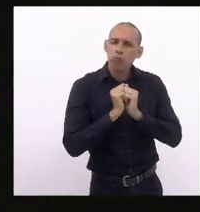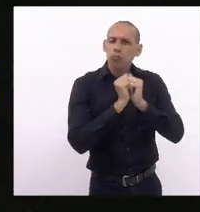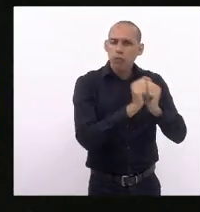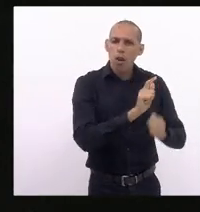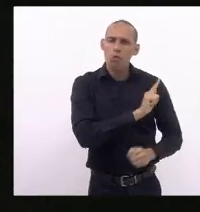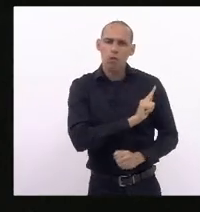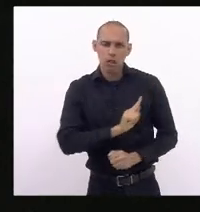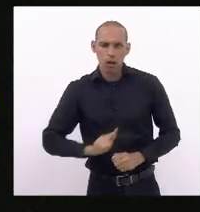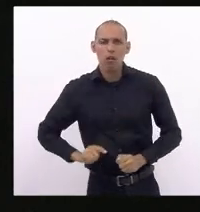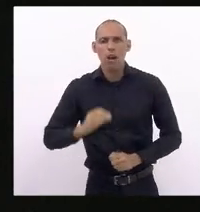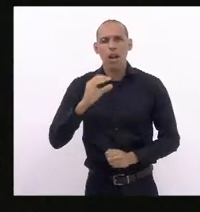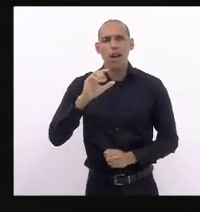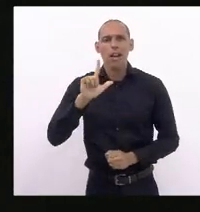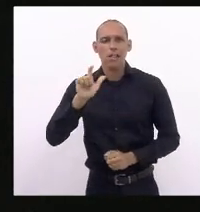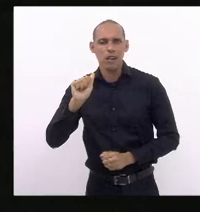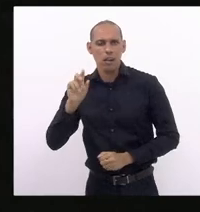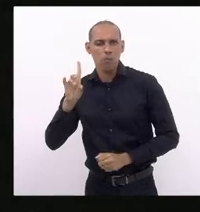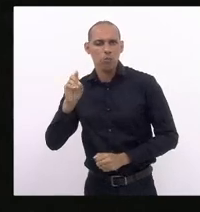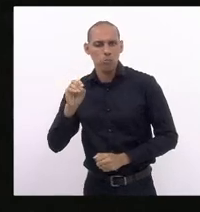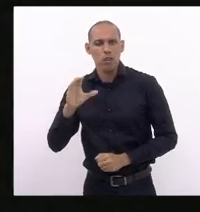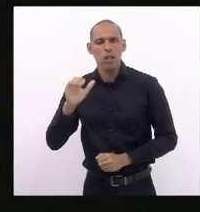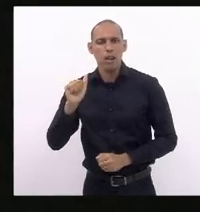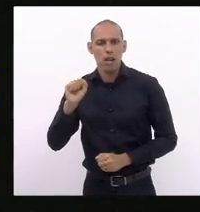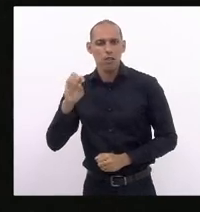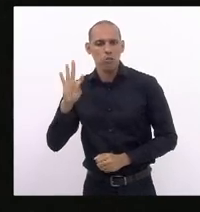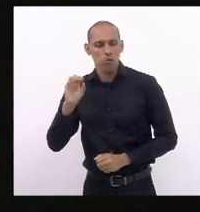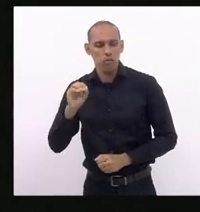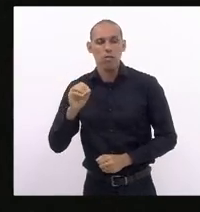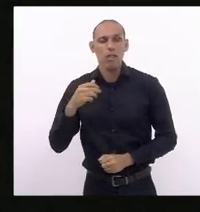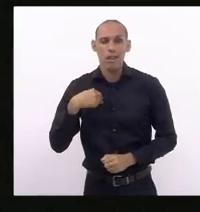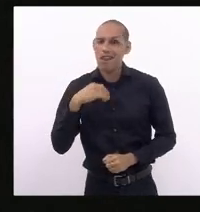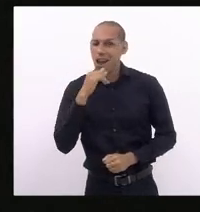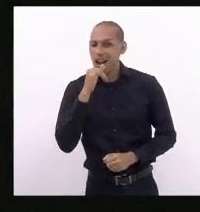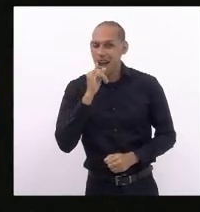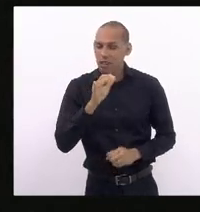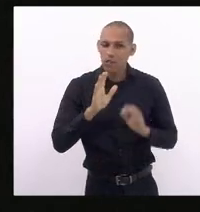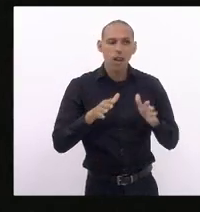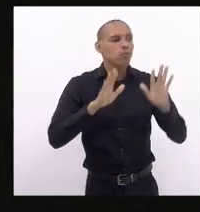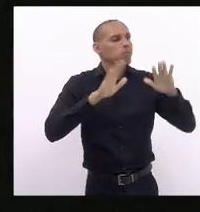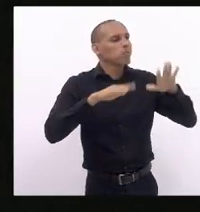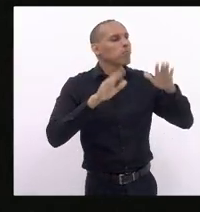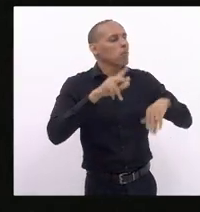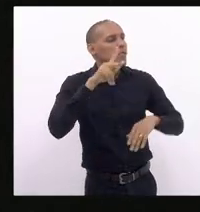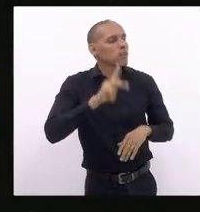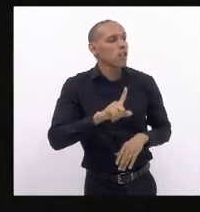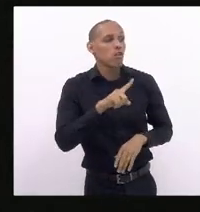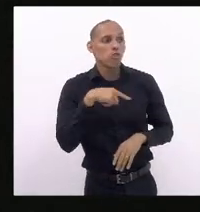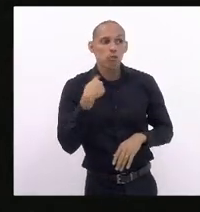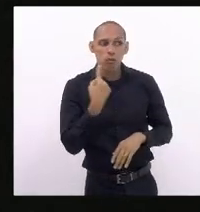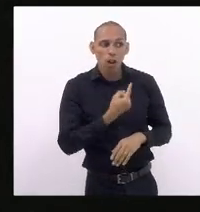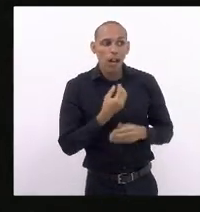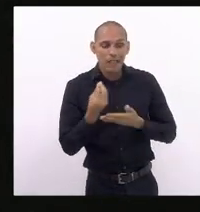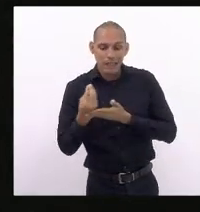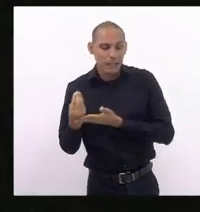governador Cláudio Castro. Naquele momento eu já dizia: presidente,